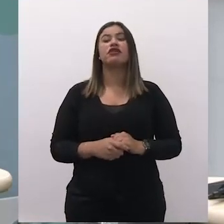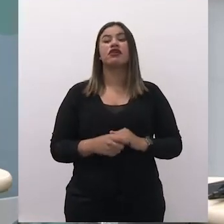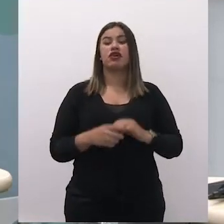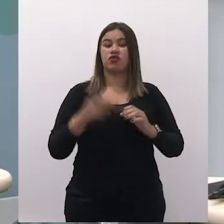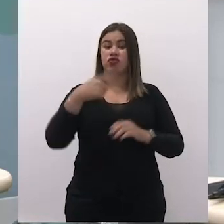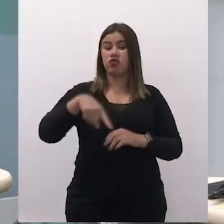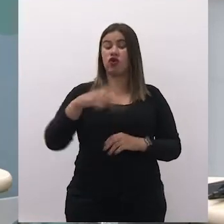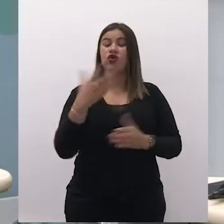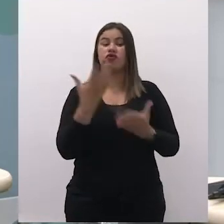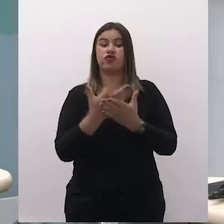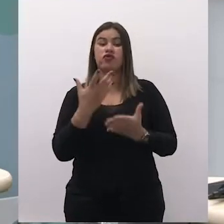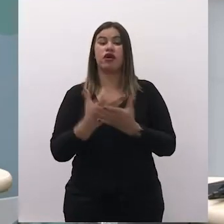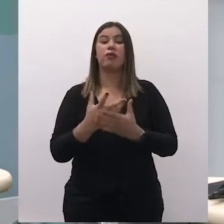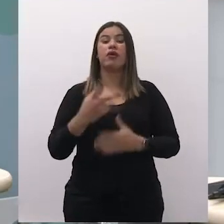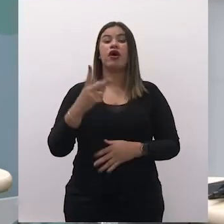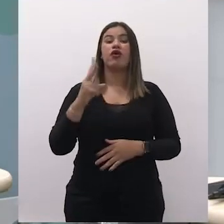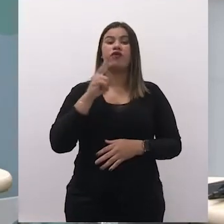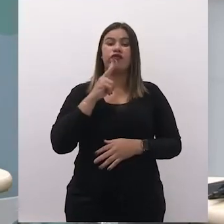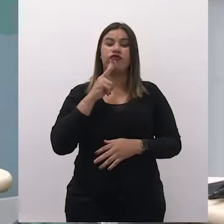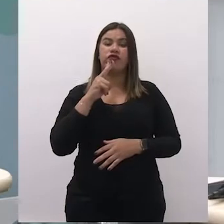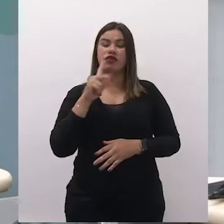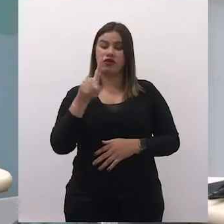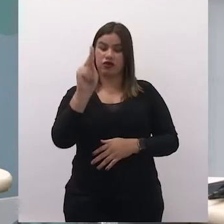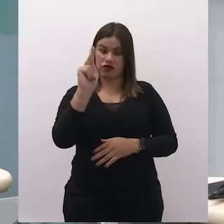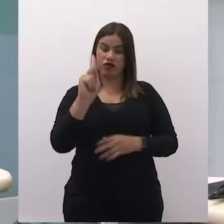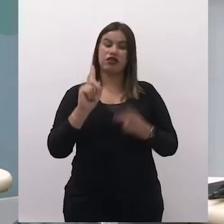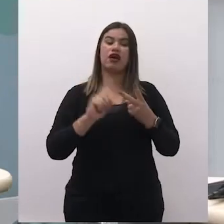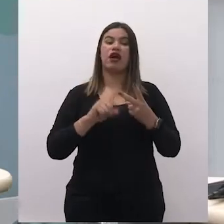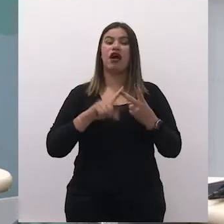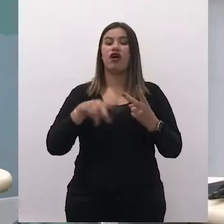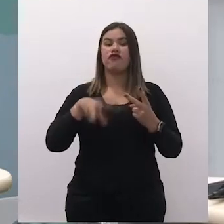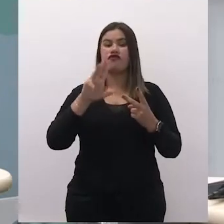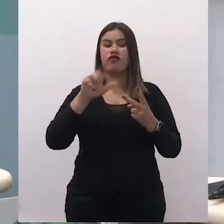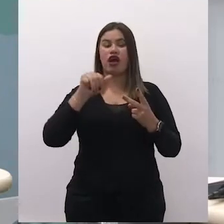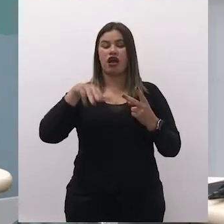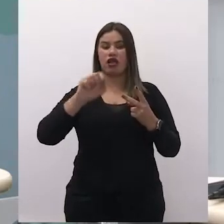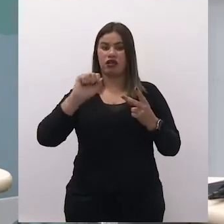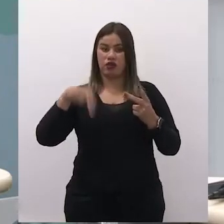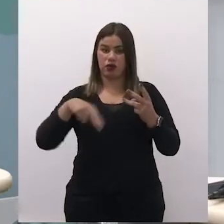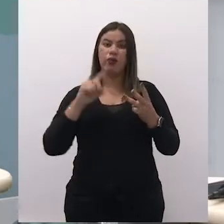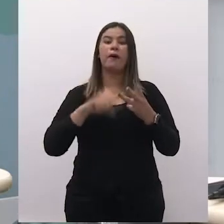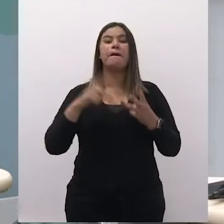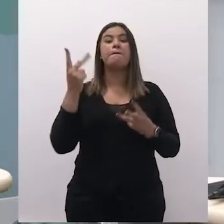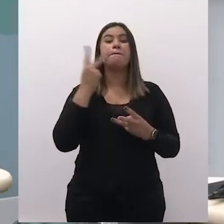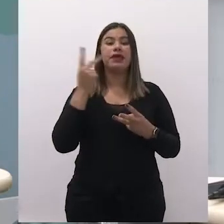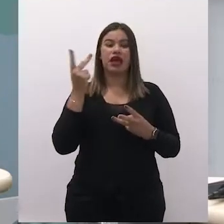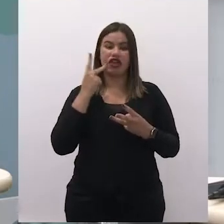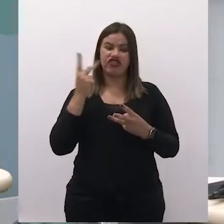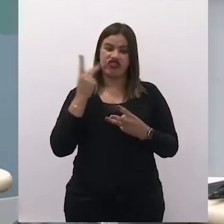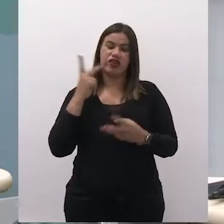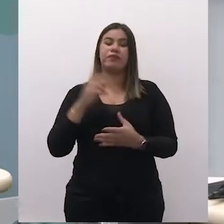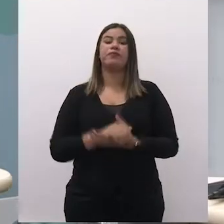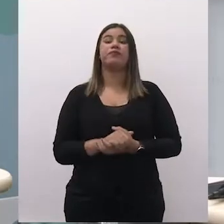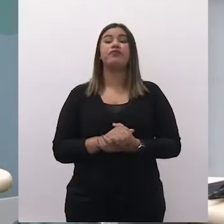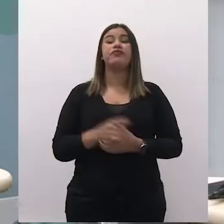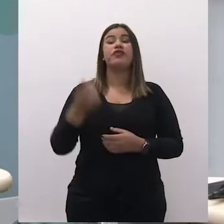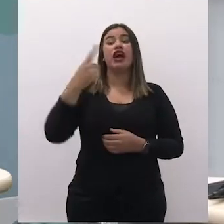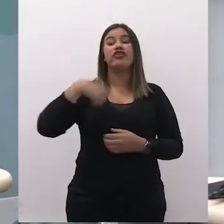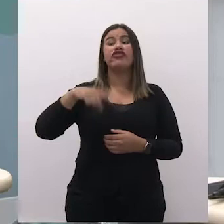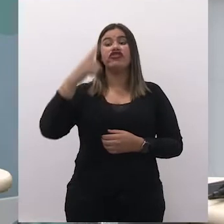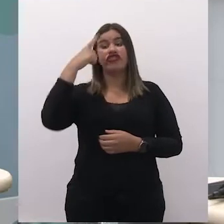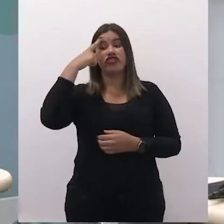Vygotsky, Vallon e Piaget. Então, alguns conceitos básicos, né? A nossa ideia aqui não é mostrar o